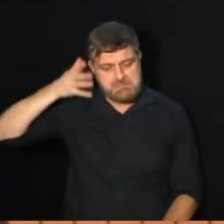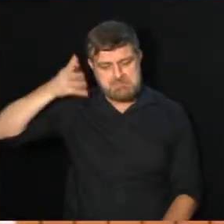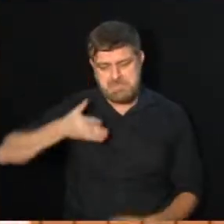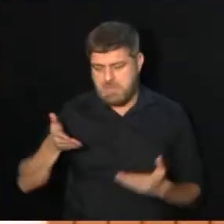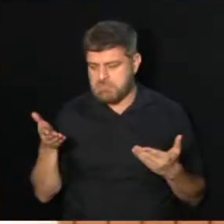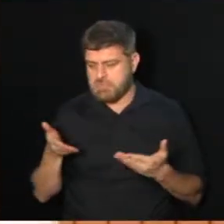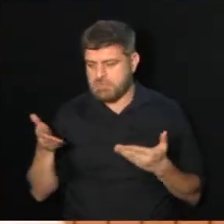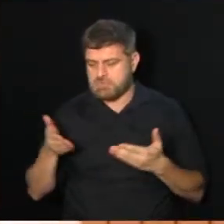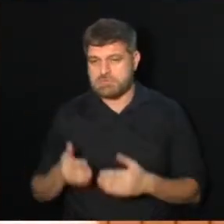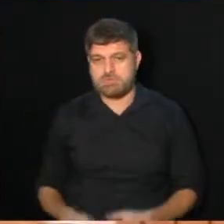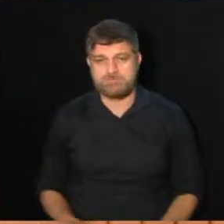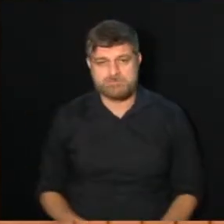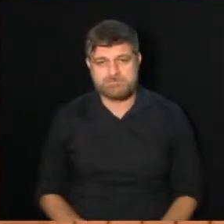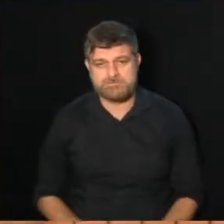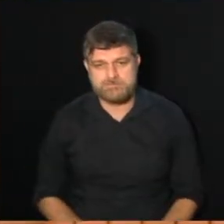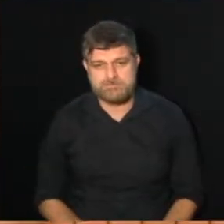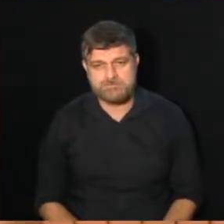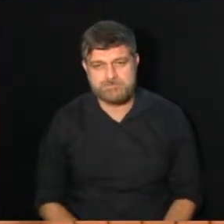hoje,